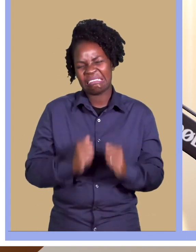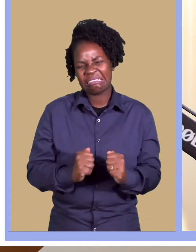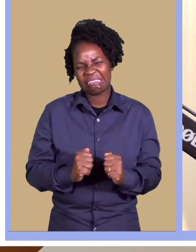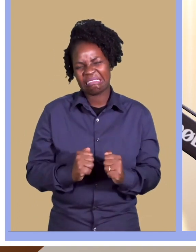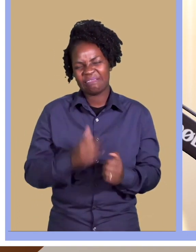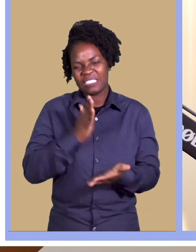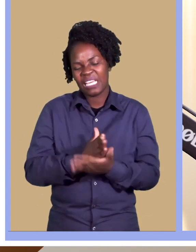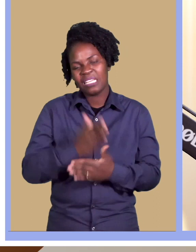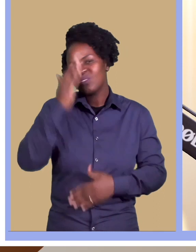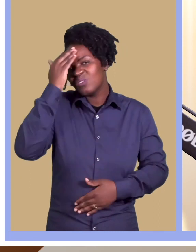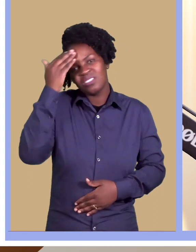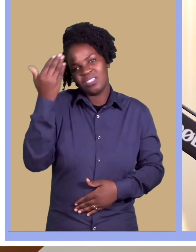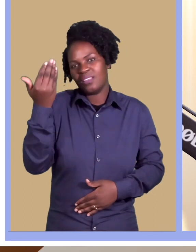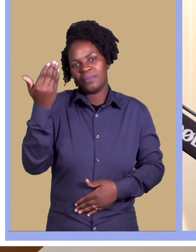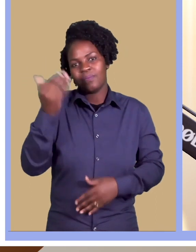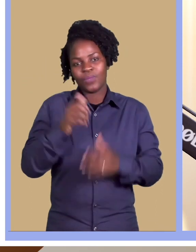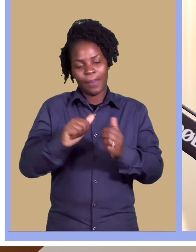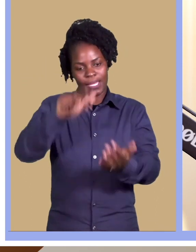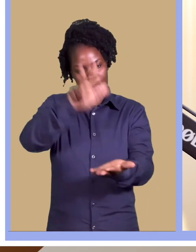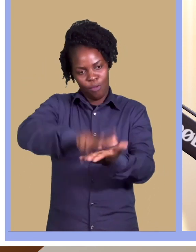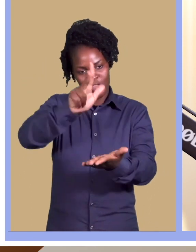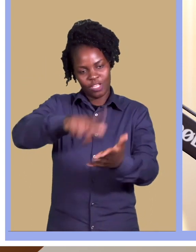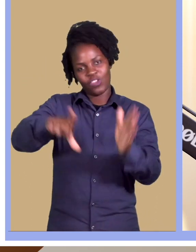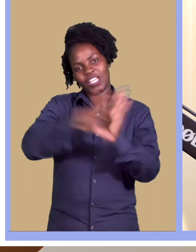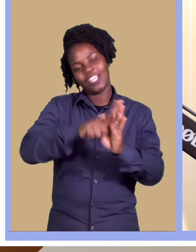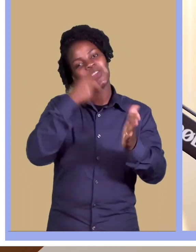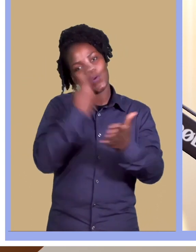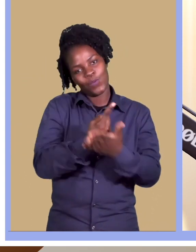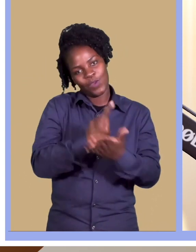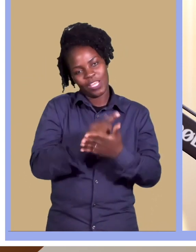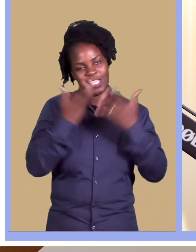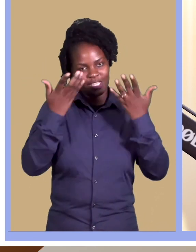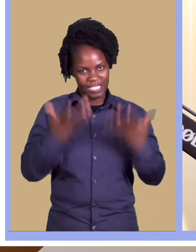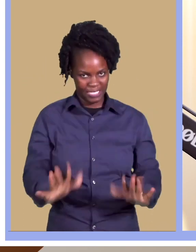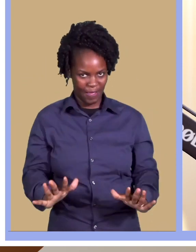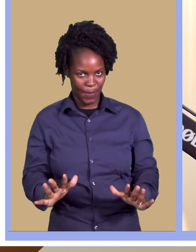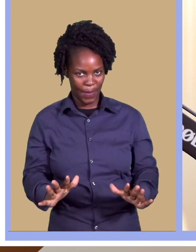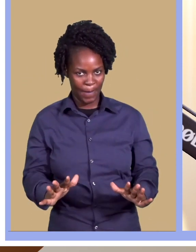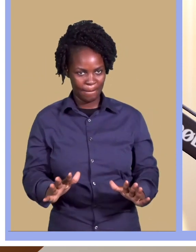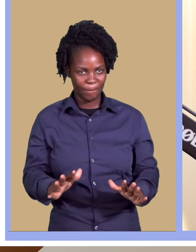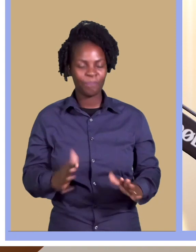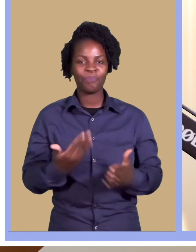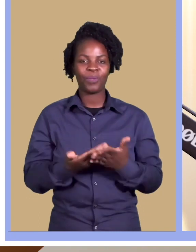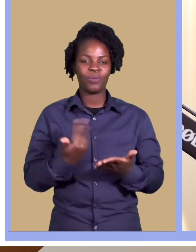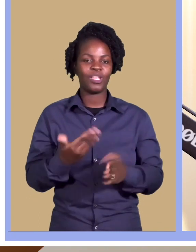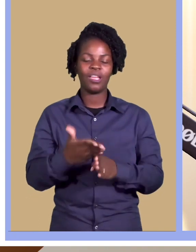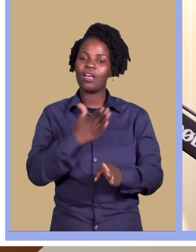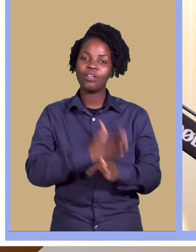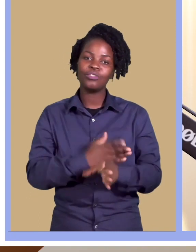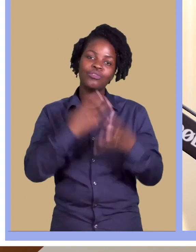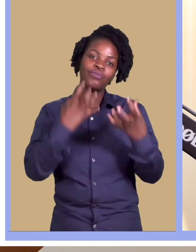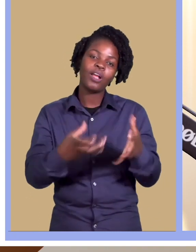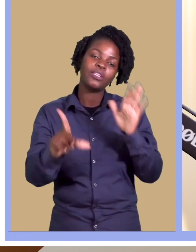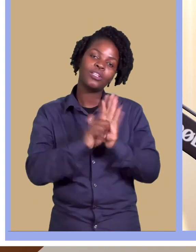passo importante, né? Porque preenche um vazio legal na área da deficiência, mas olha, não nos